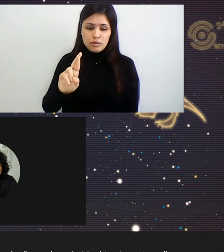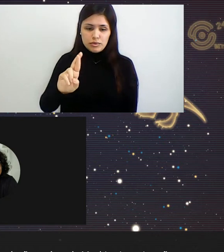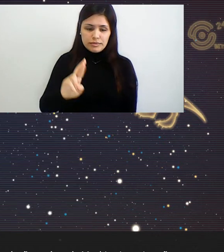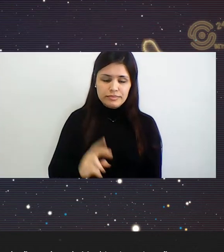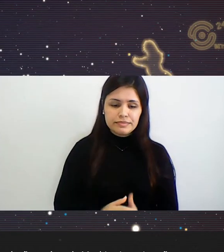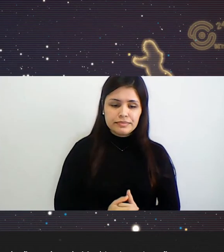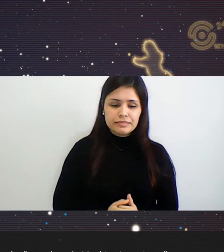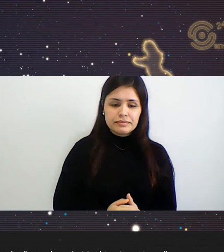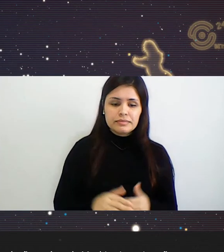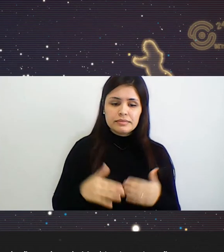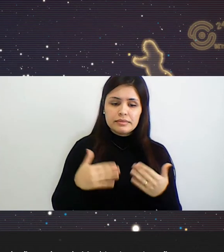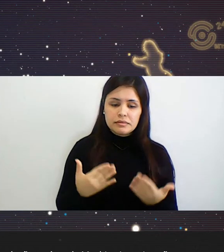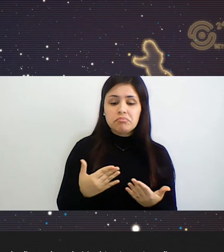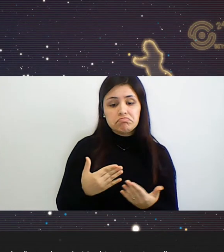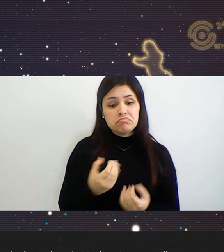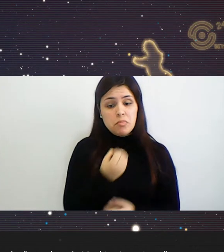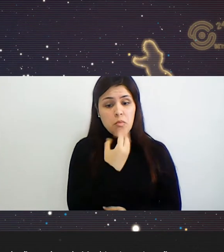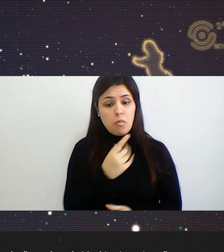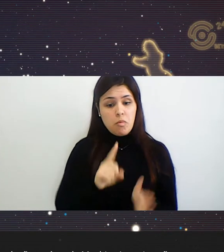Então, essa é a minha pergunta.